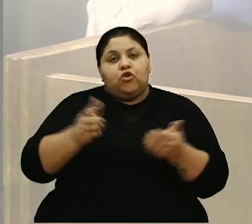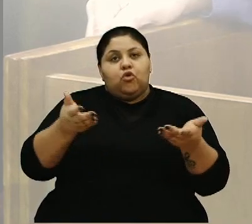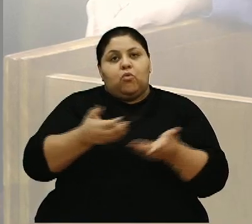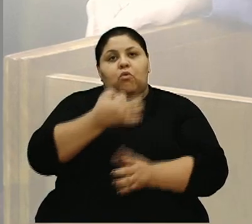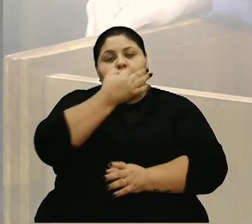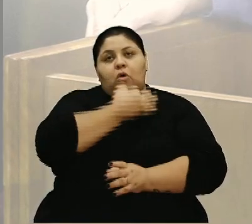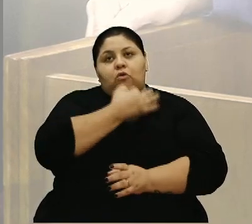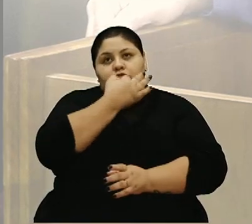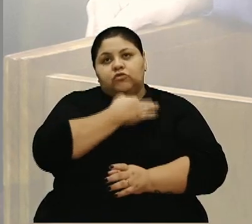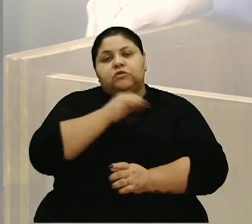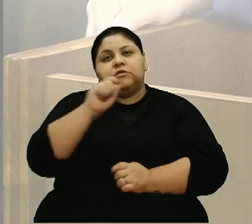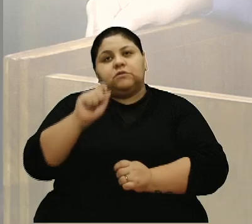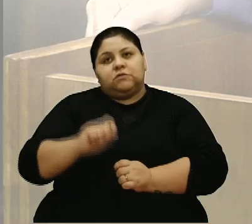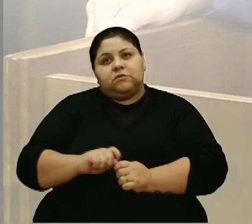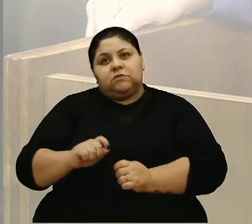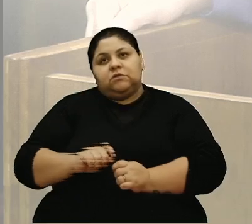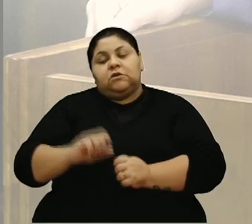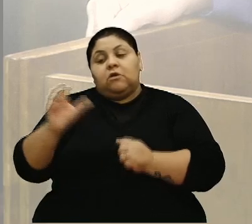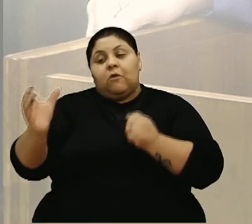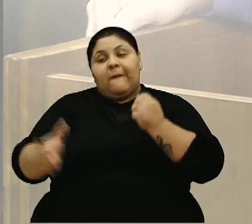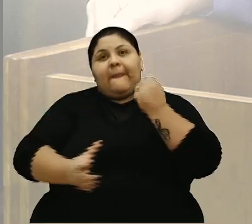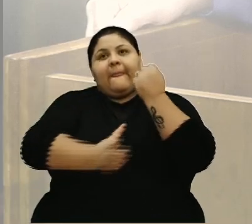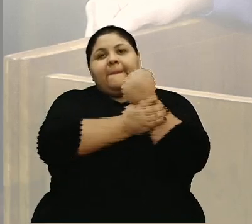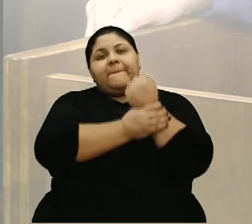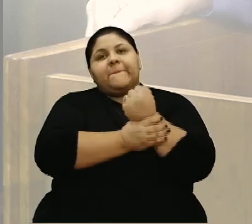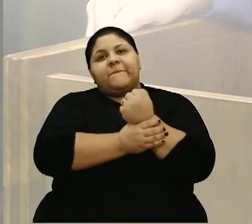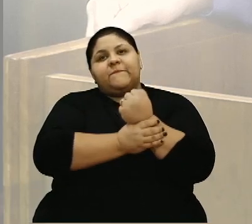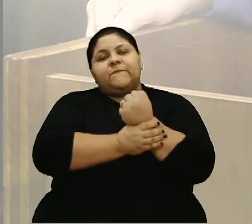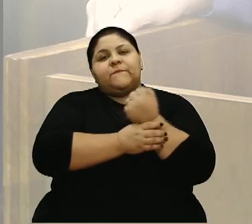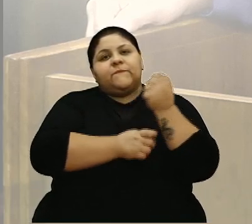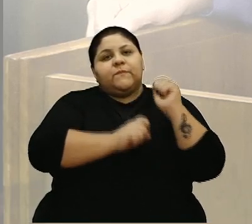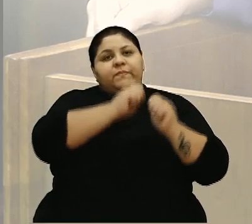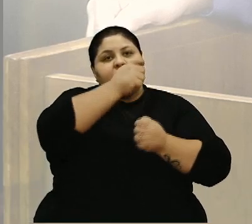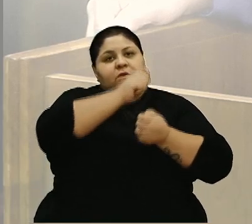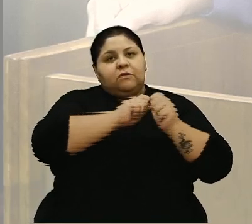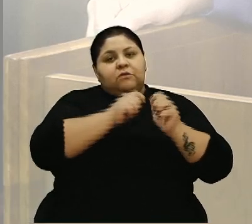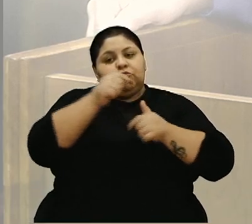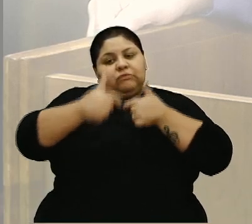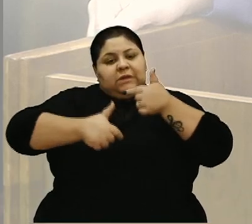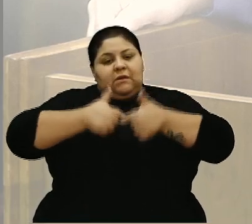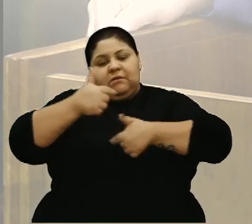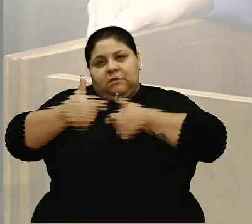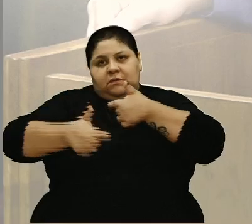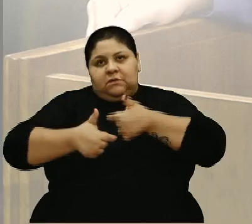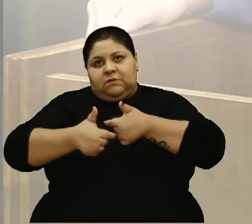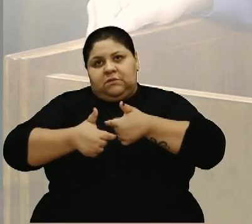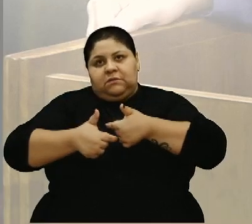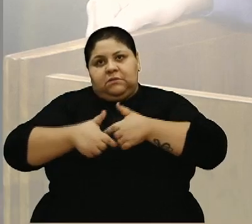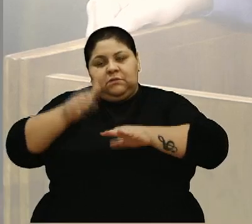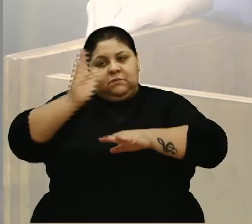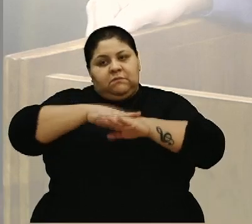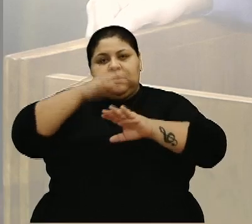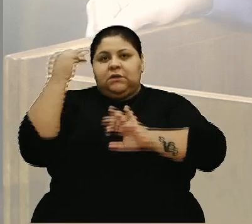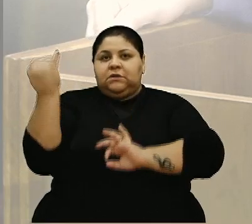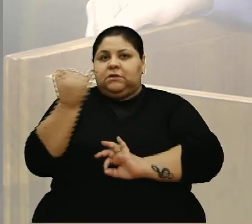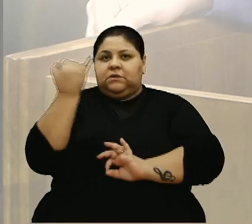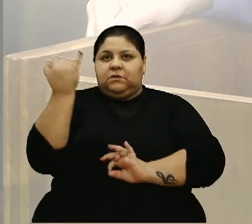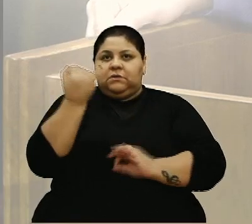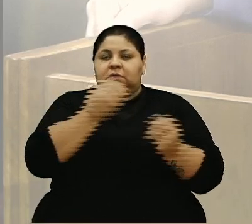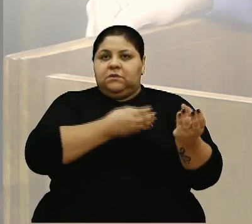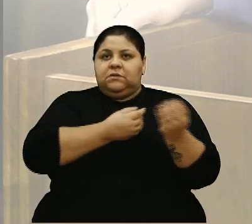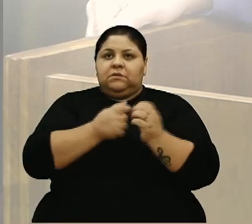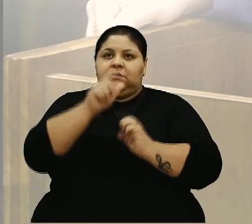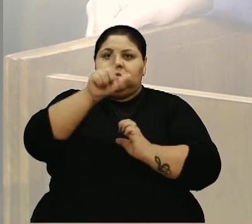do Sul está fazendo. Tentar garantir as empresas e os empregos. Isso é o que é o mais importante. Muitas